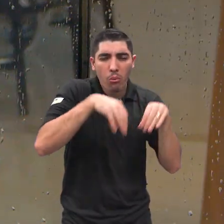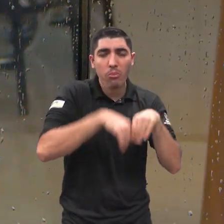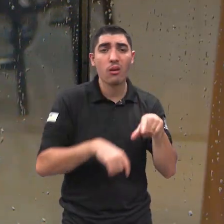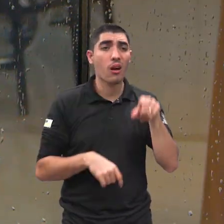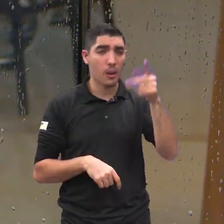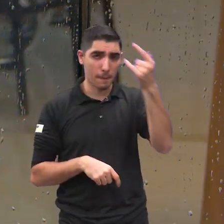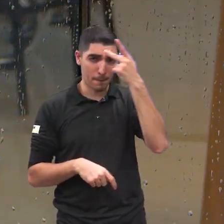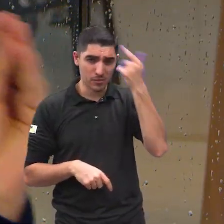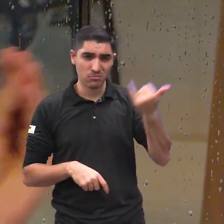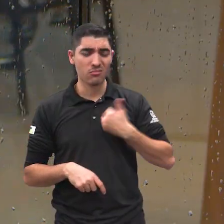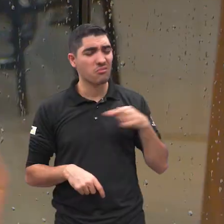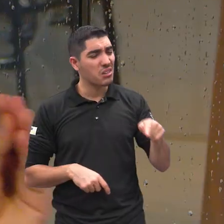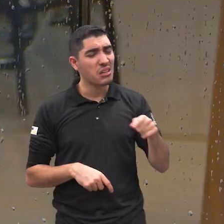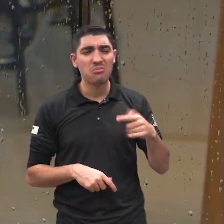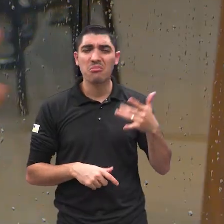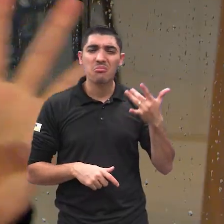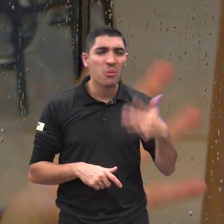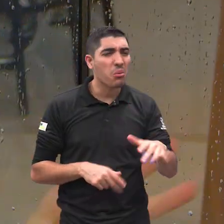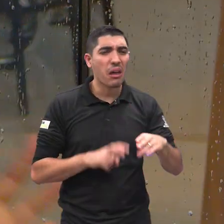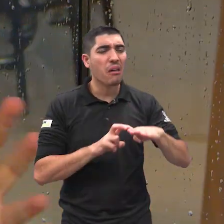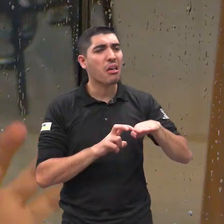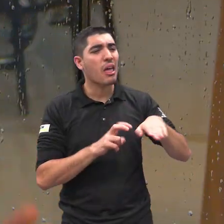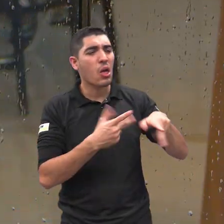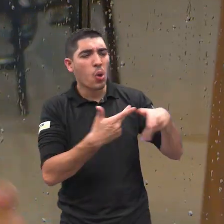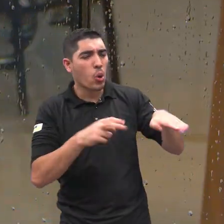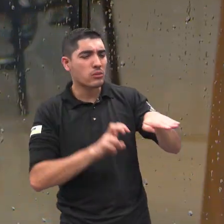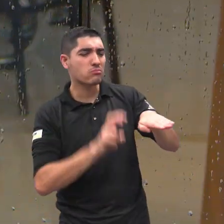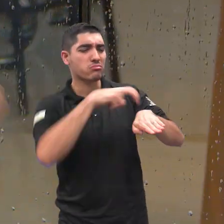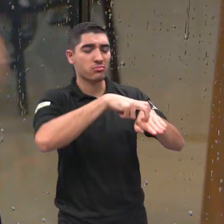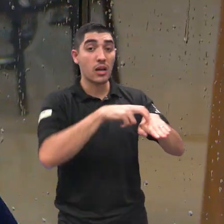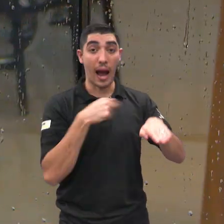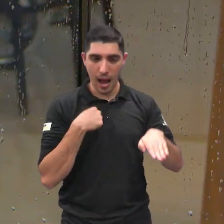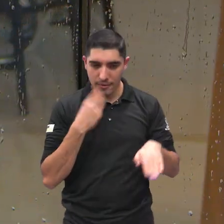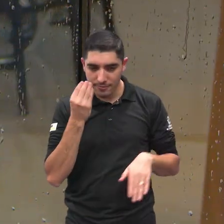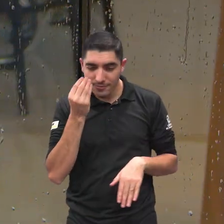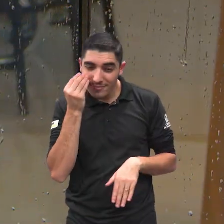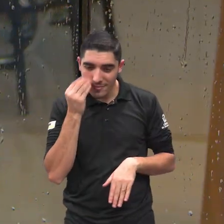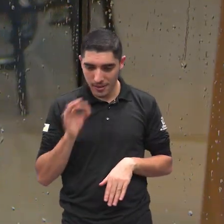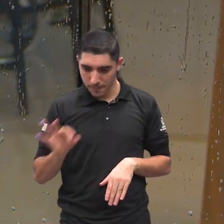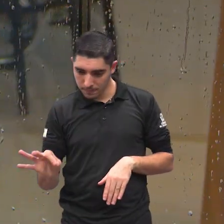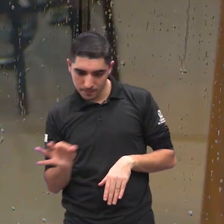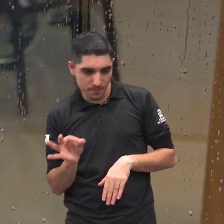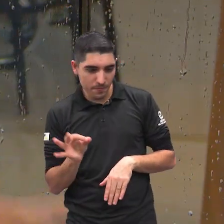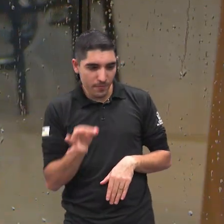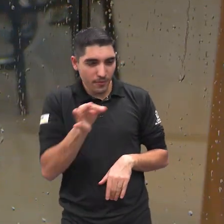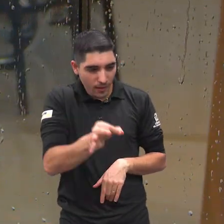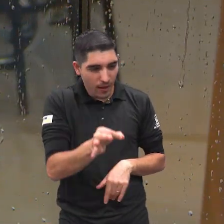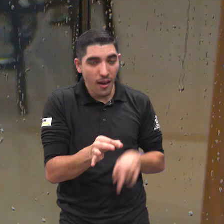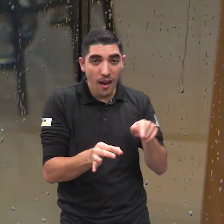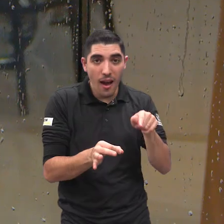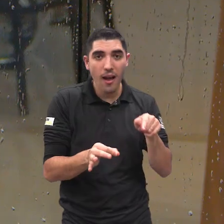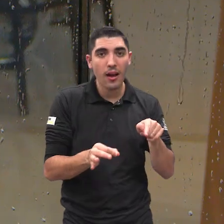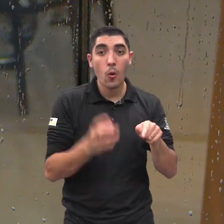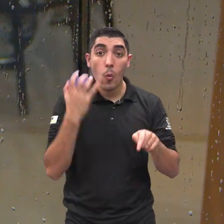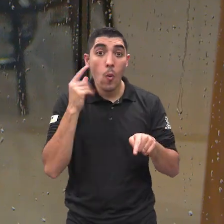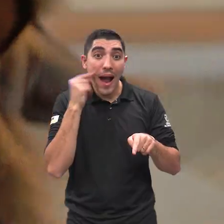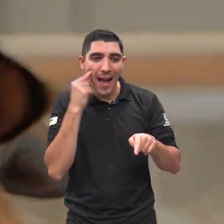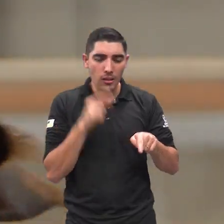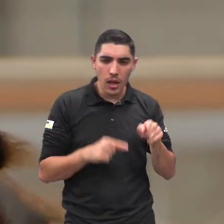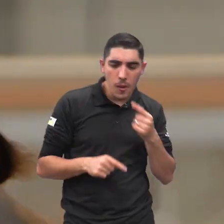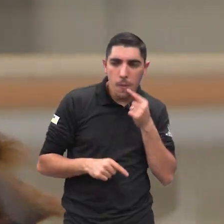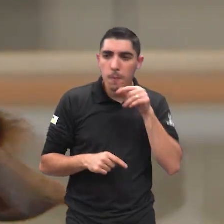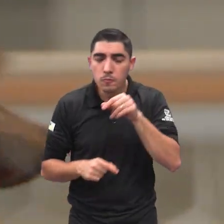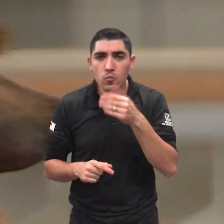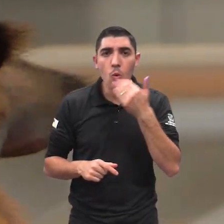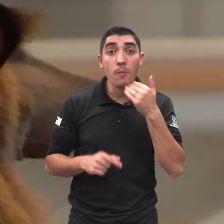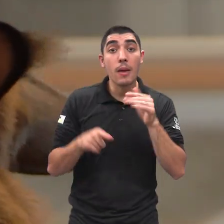assim, e a pessoa fala, ele tá com um pouquinho de dificuldade de subir nos lugares, eu já entro com uma amostrinha de suplementação. E para os gatos é